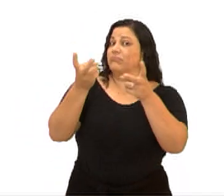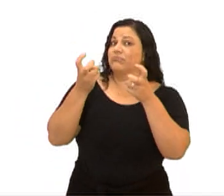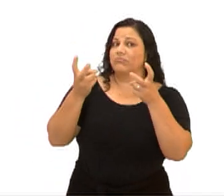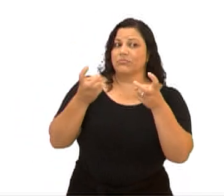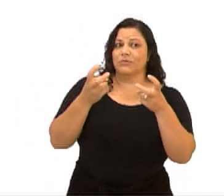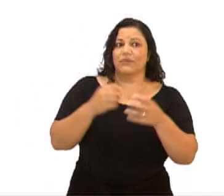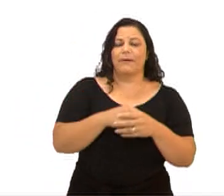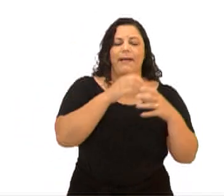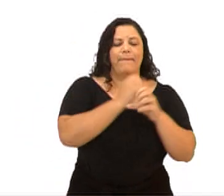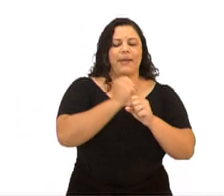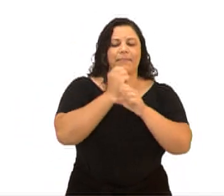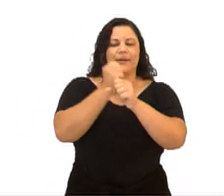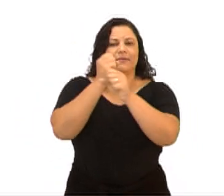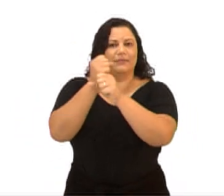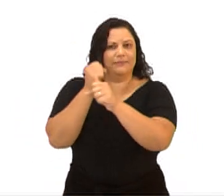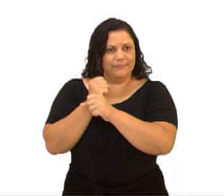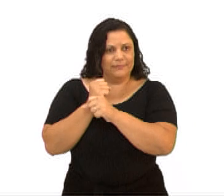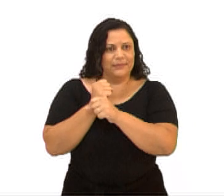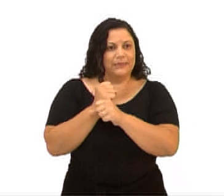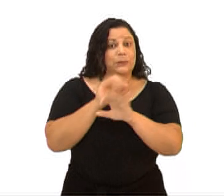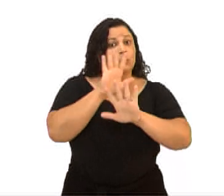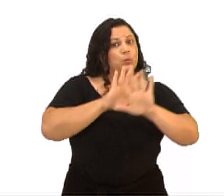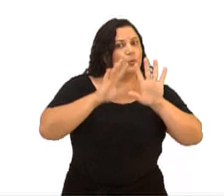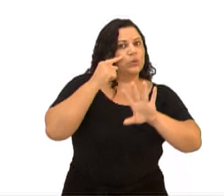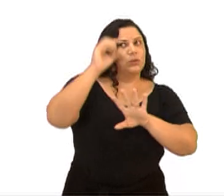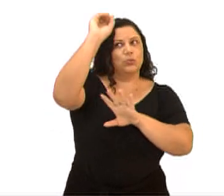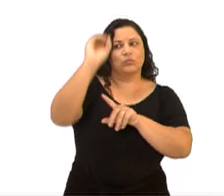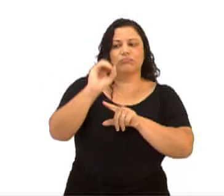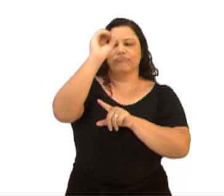fazendo a continha, cuidado com os zeros,